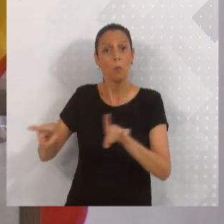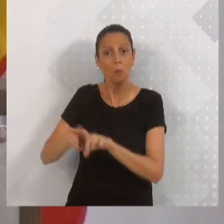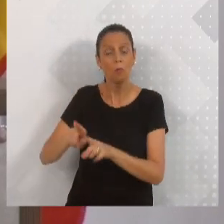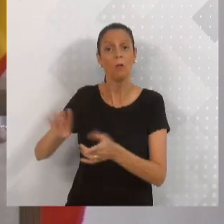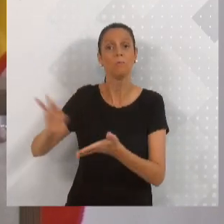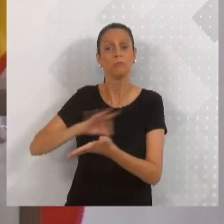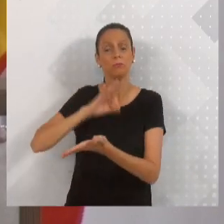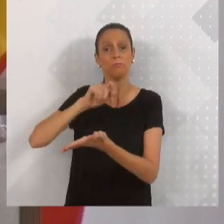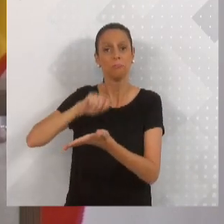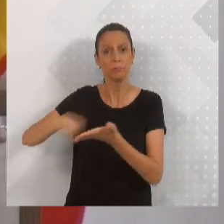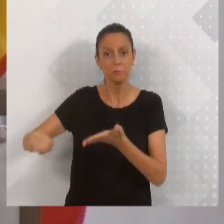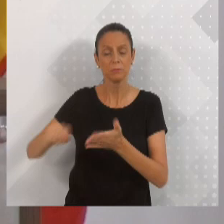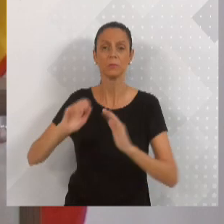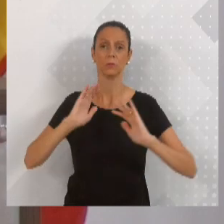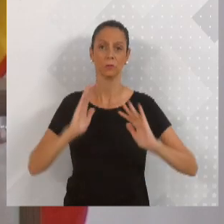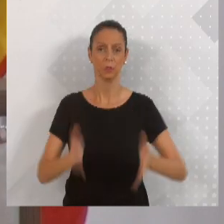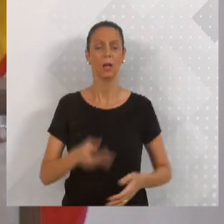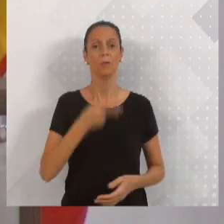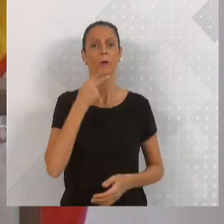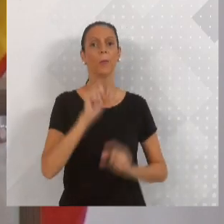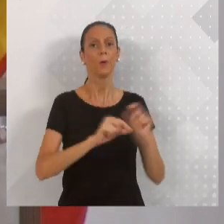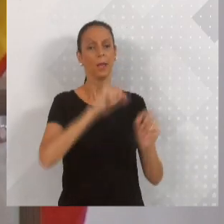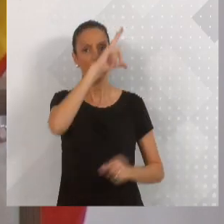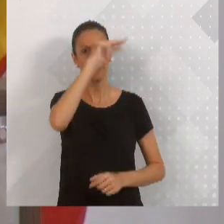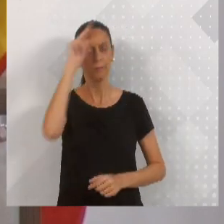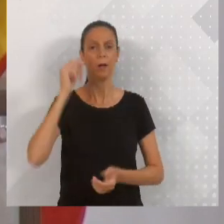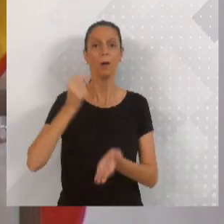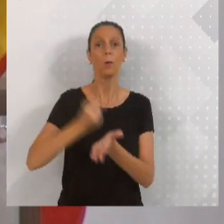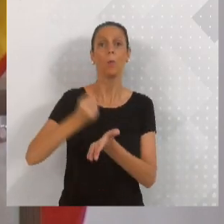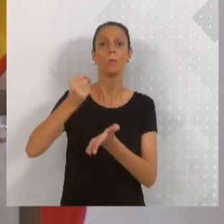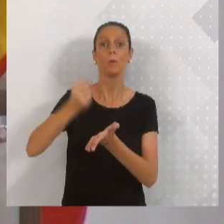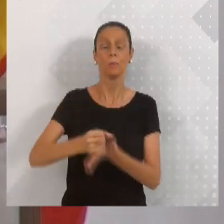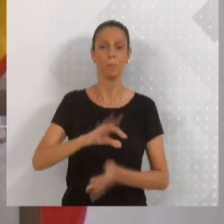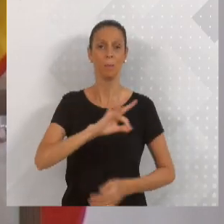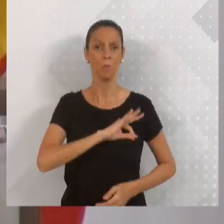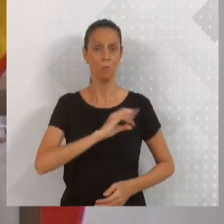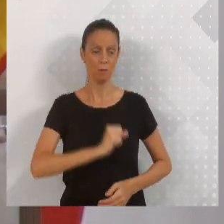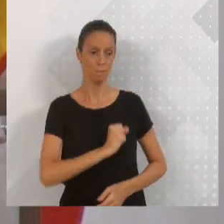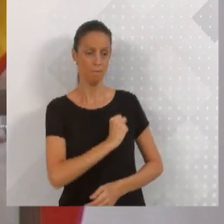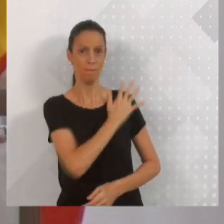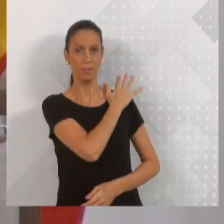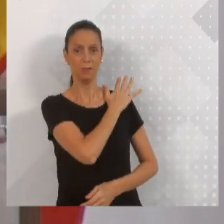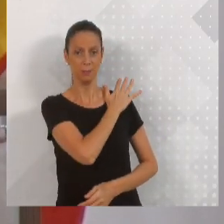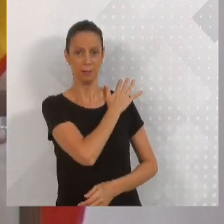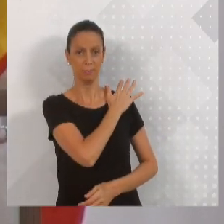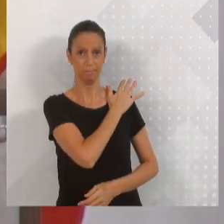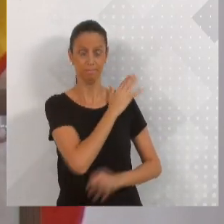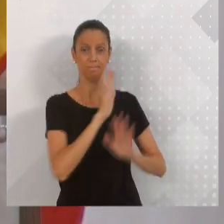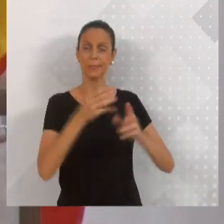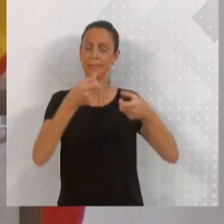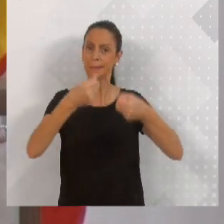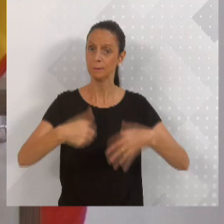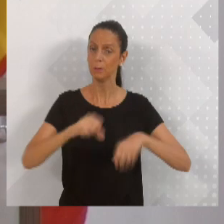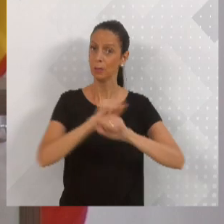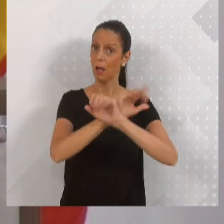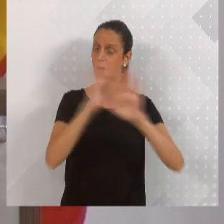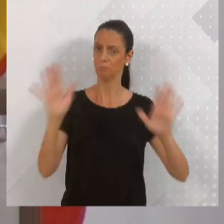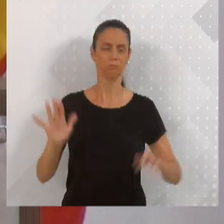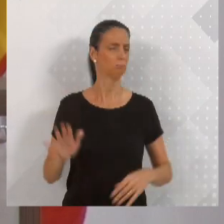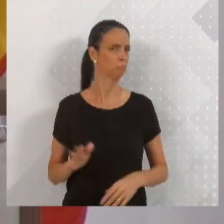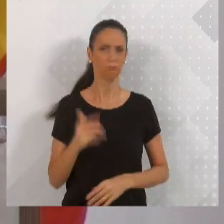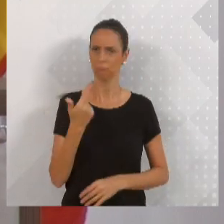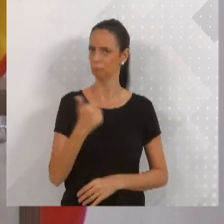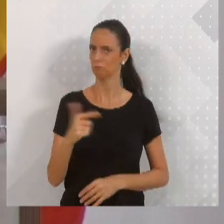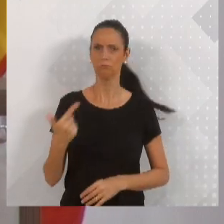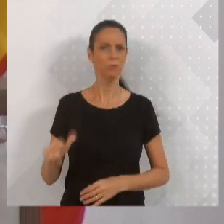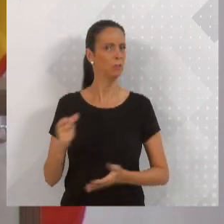falou-se que a prefeitura municipal tinha contratado a polícia militar então fazer um esclarecimento isso não existe